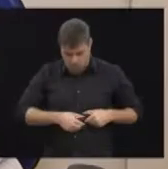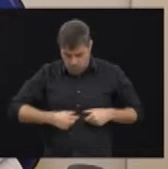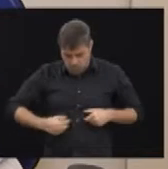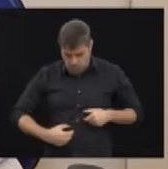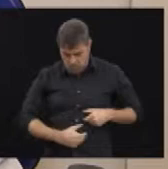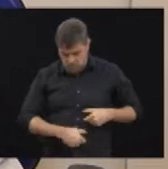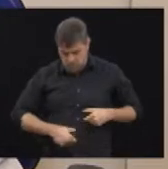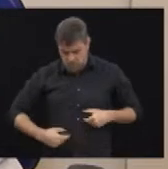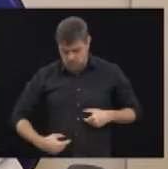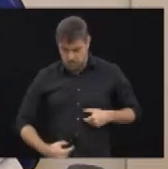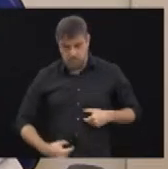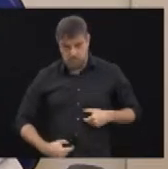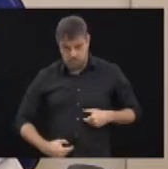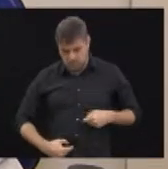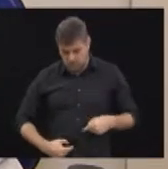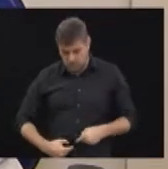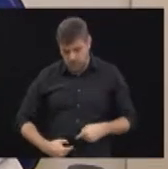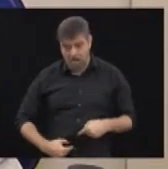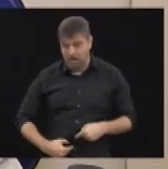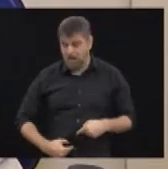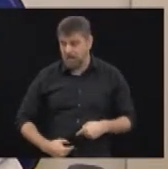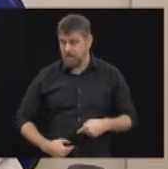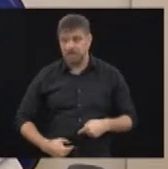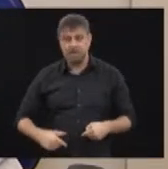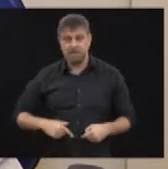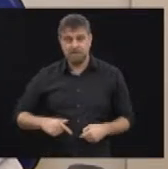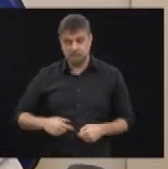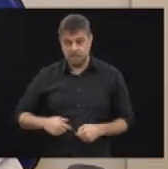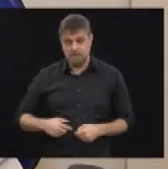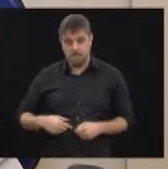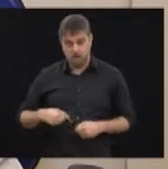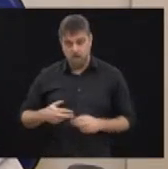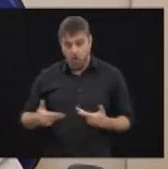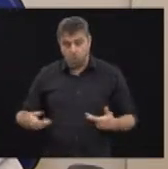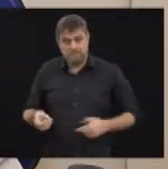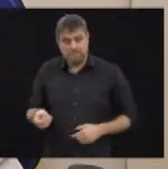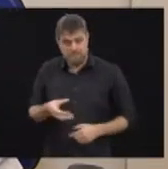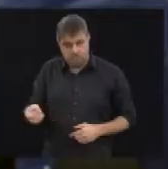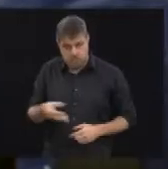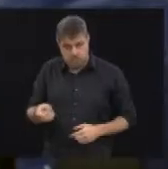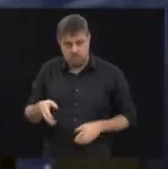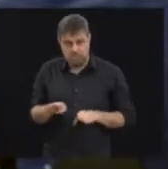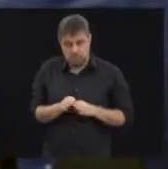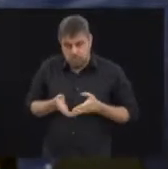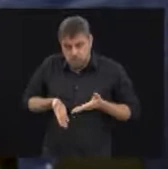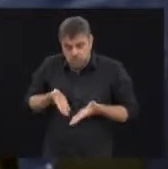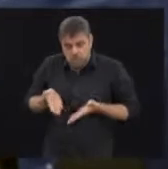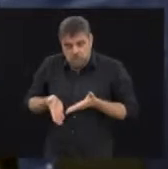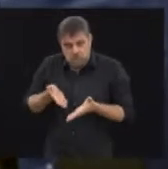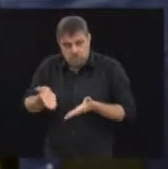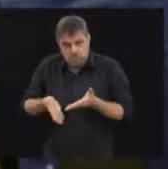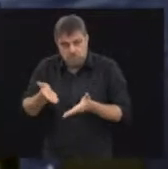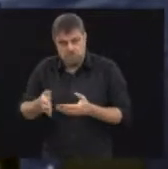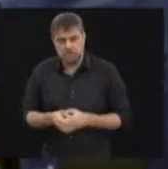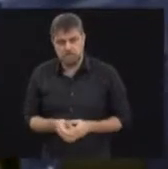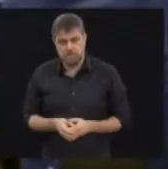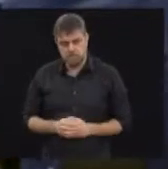No câncer coloretal, uma das novidades que nós temos é um